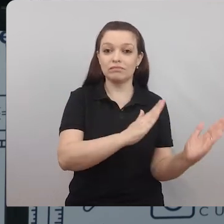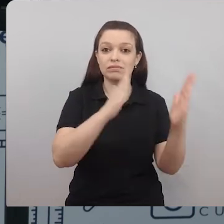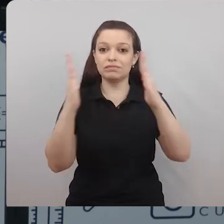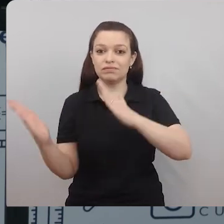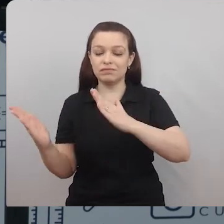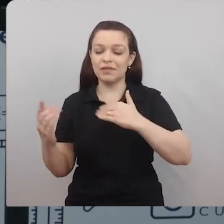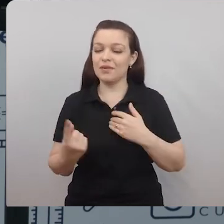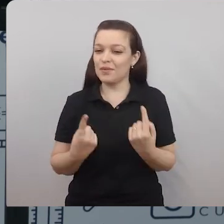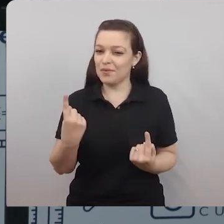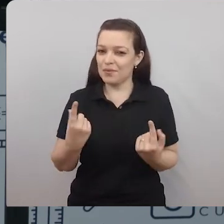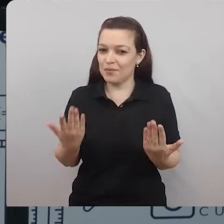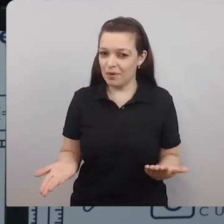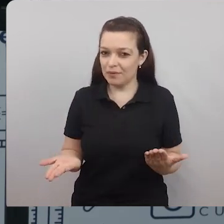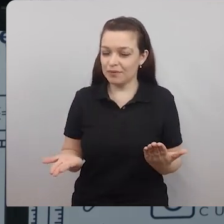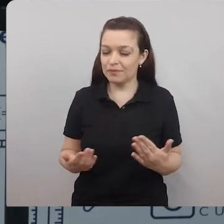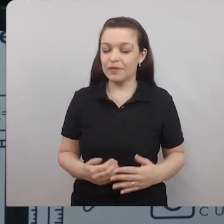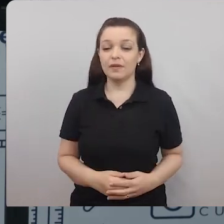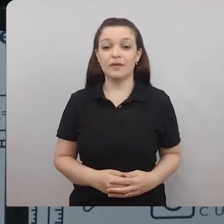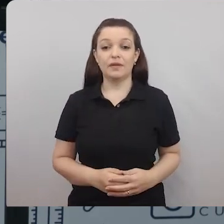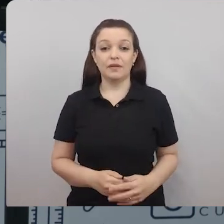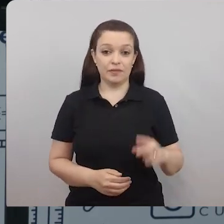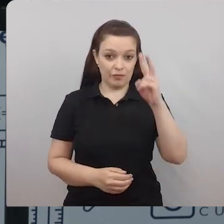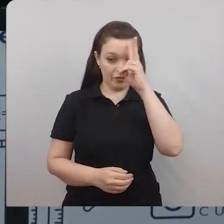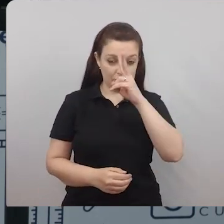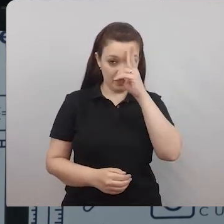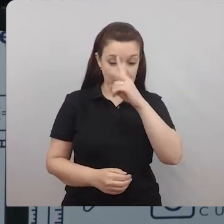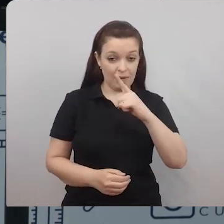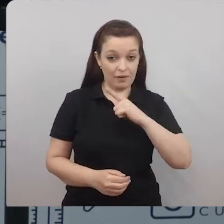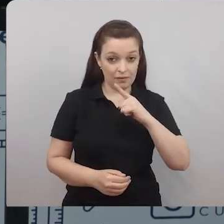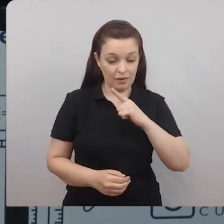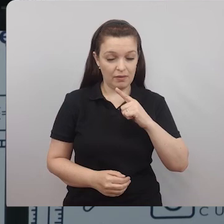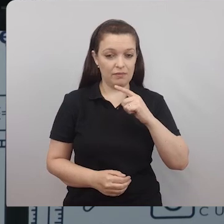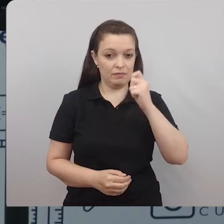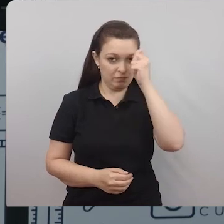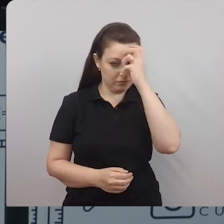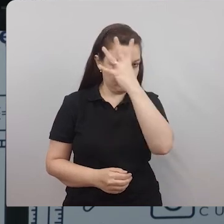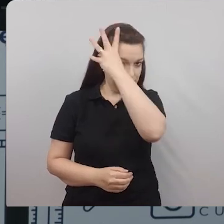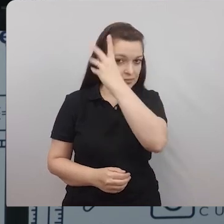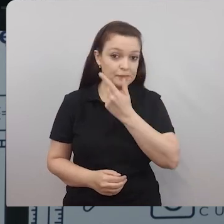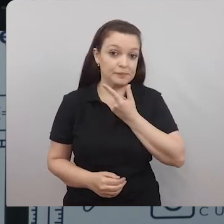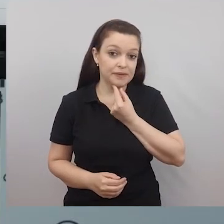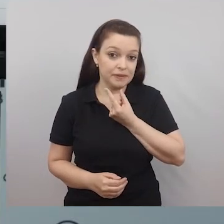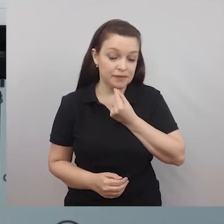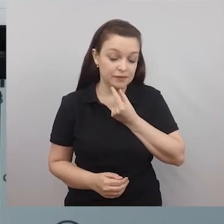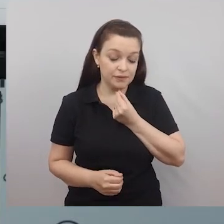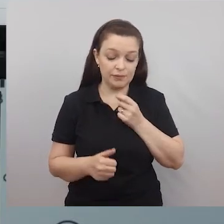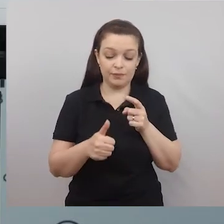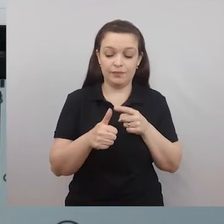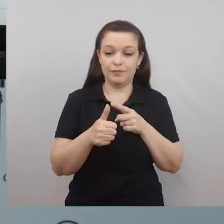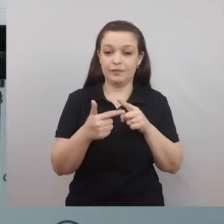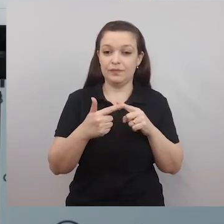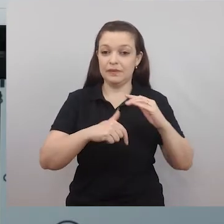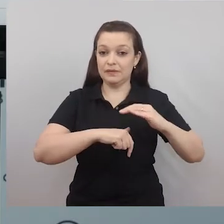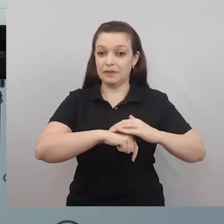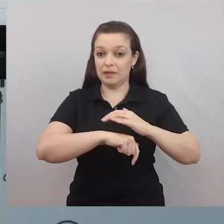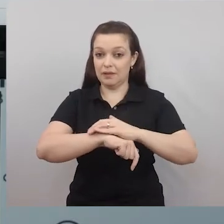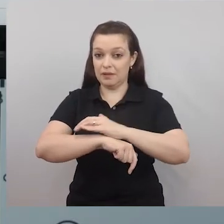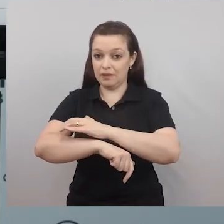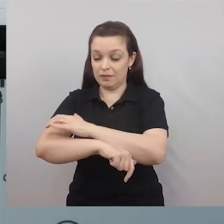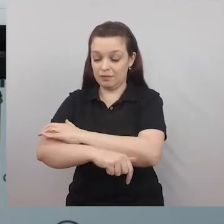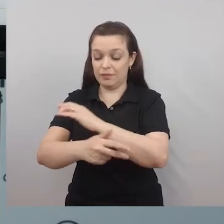sequência? Vamos ver, vamos lembrar então. A sequência começa com o Armandinho,